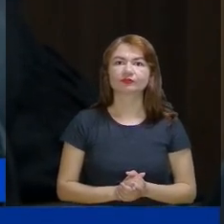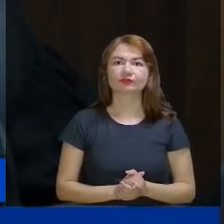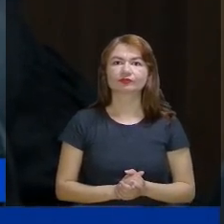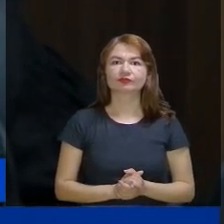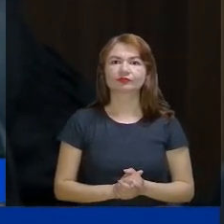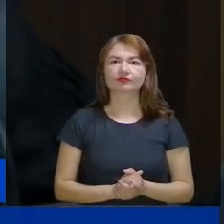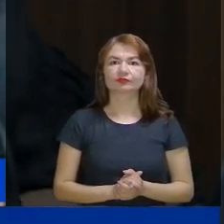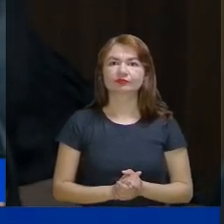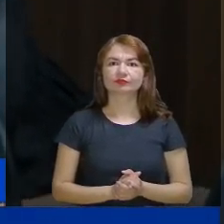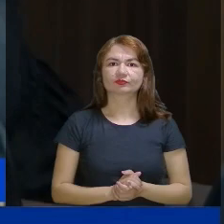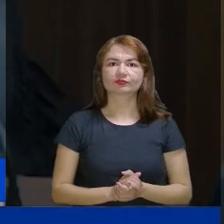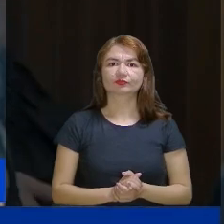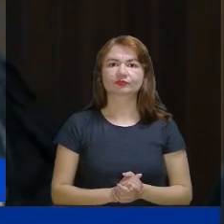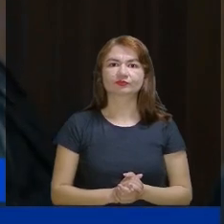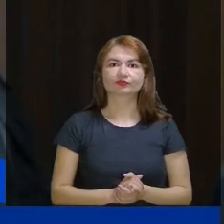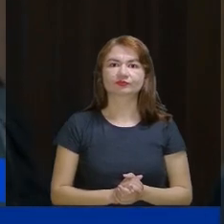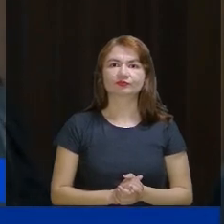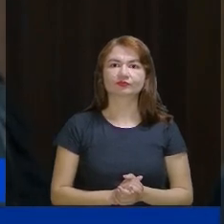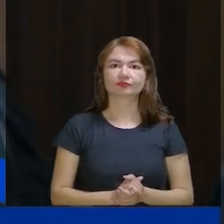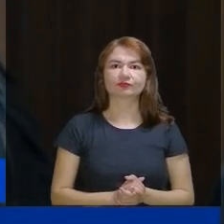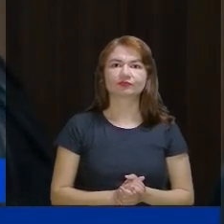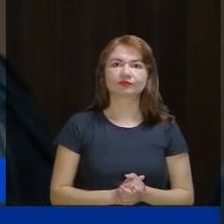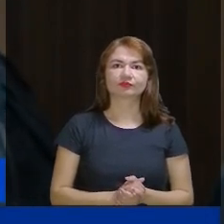Recording in progress.